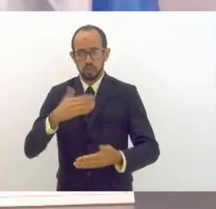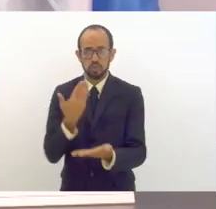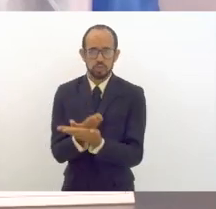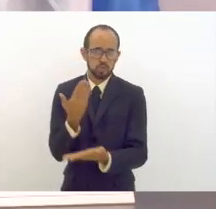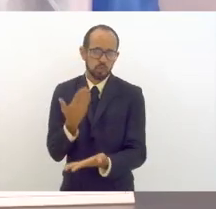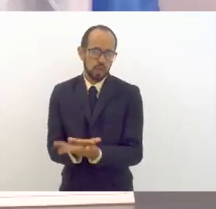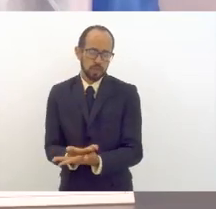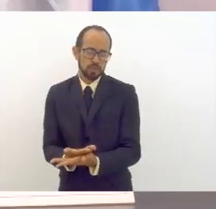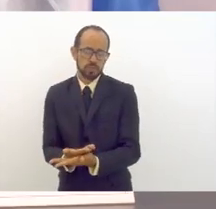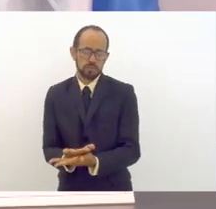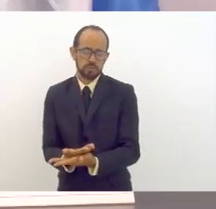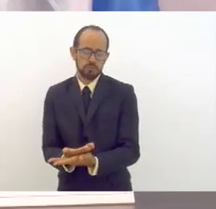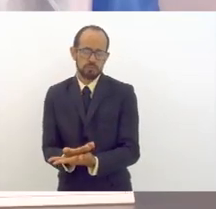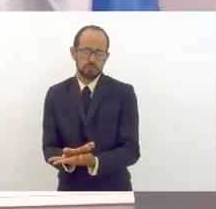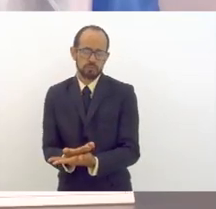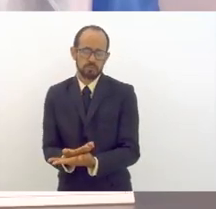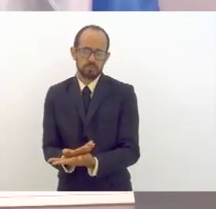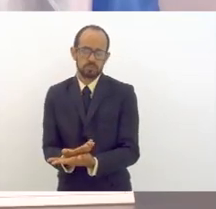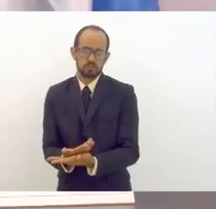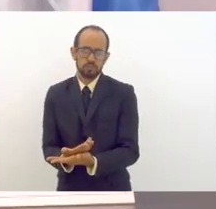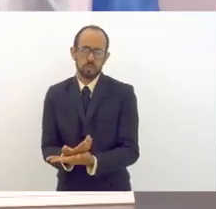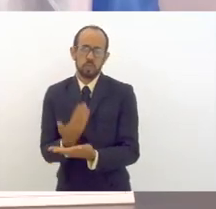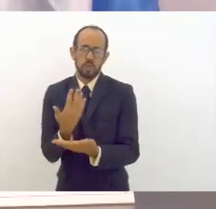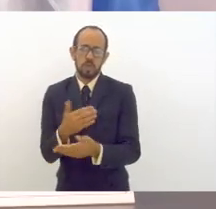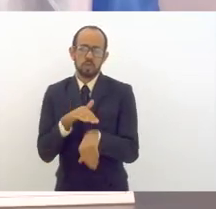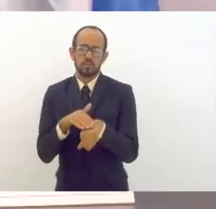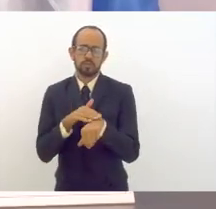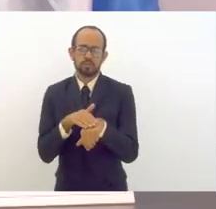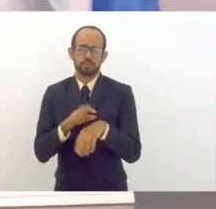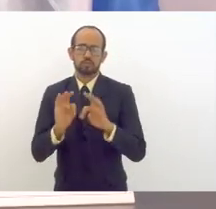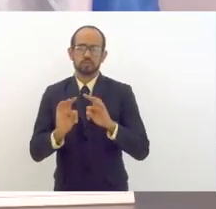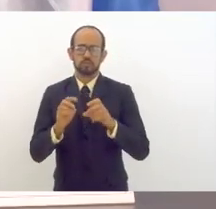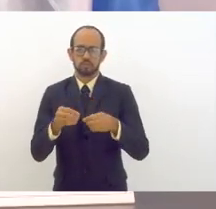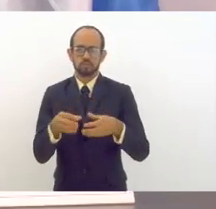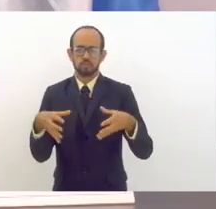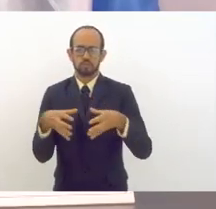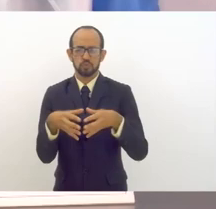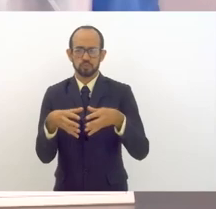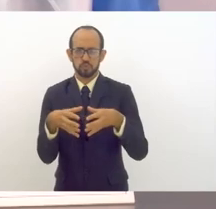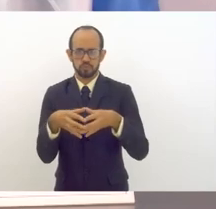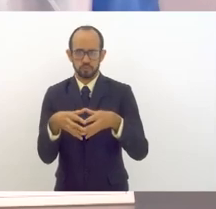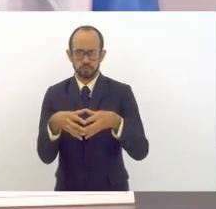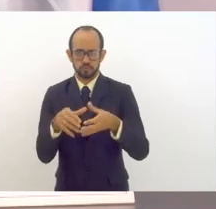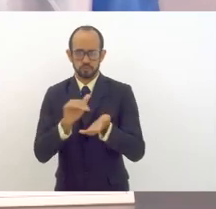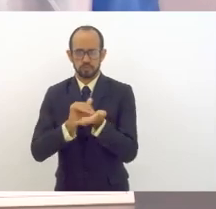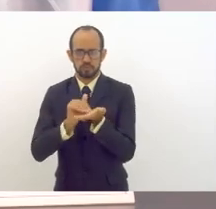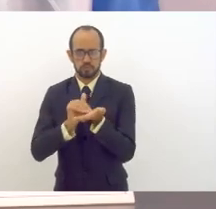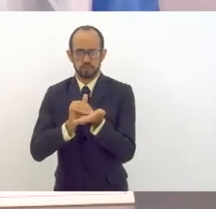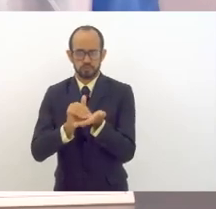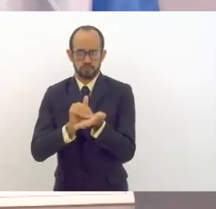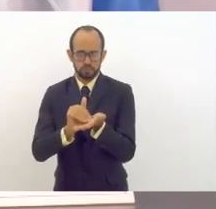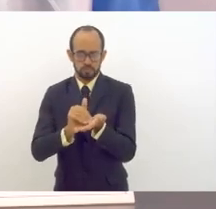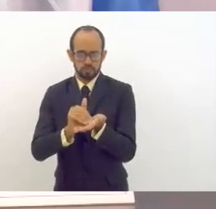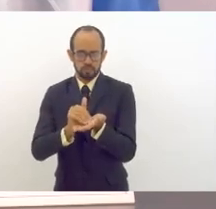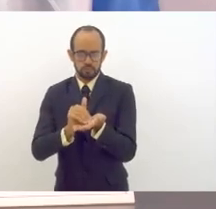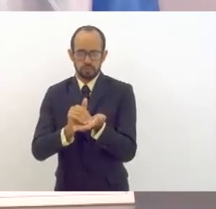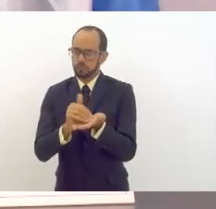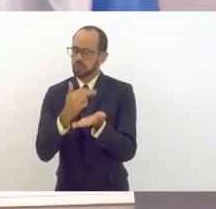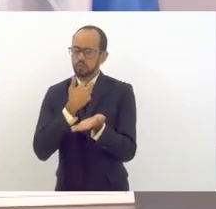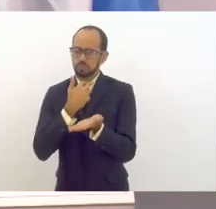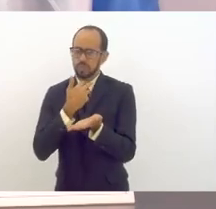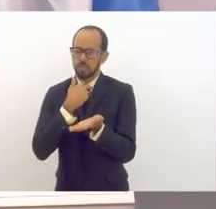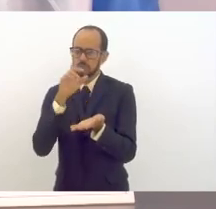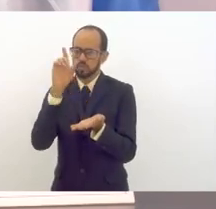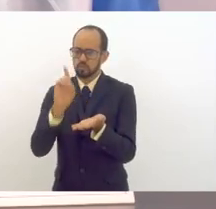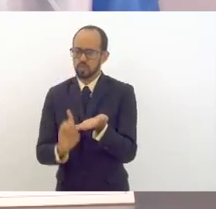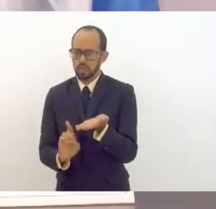não pode, e eu quero conversar com todo o corpo técnico da secretaria, a gente não pode ter um diretor que